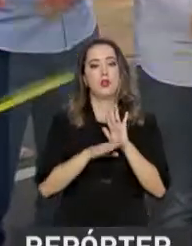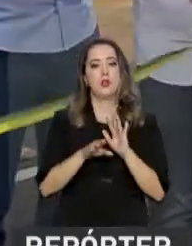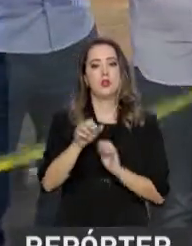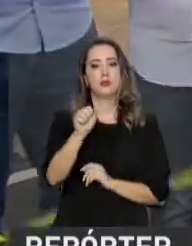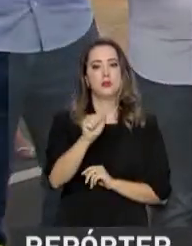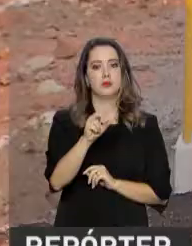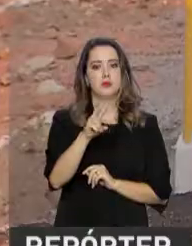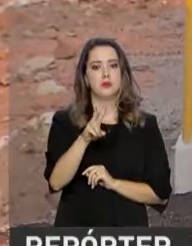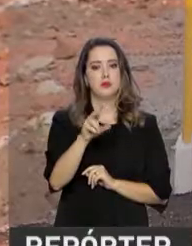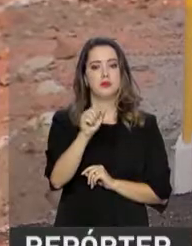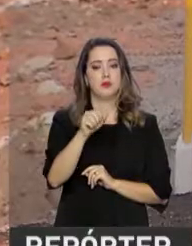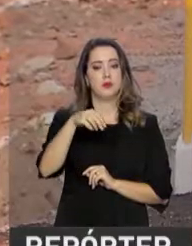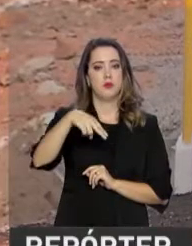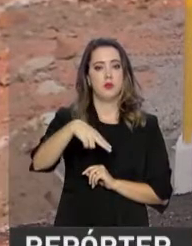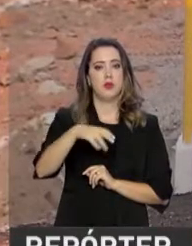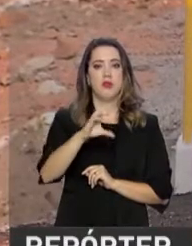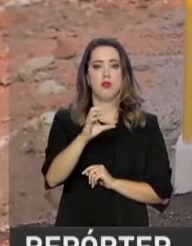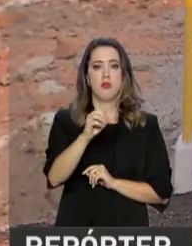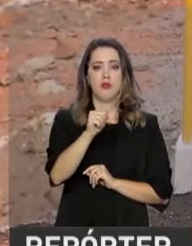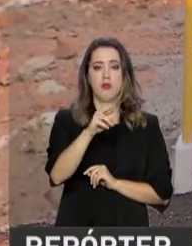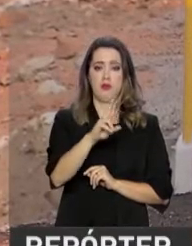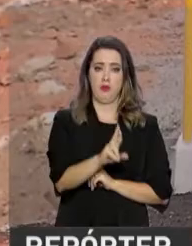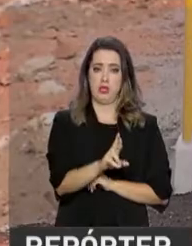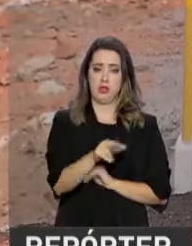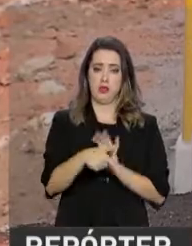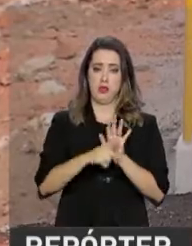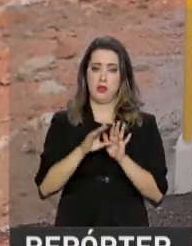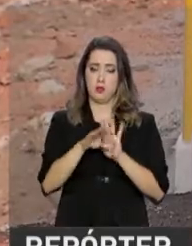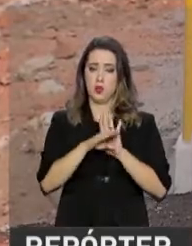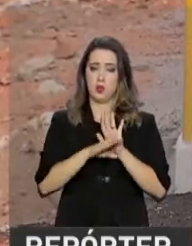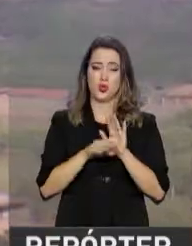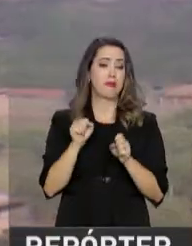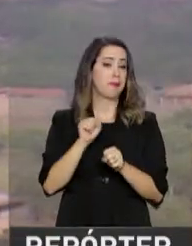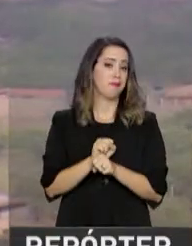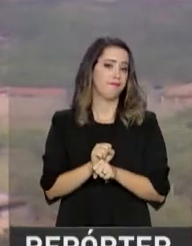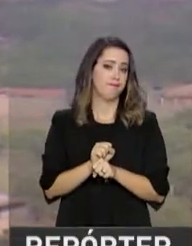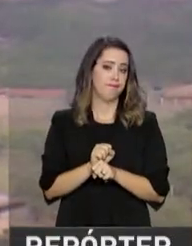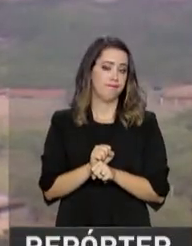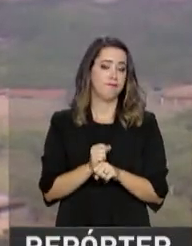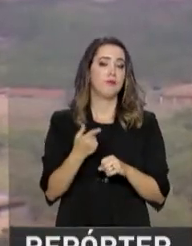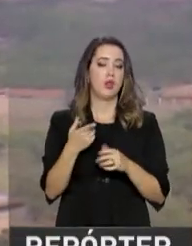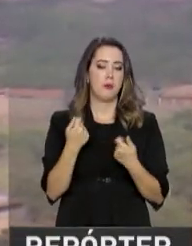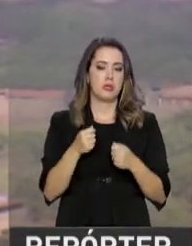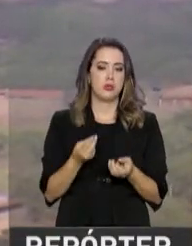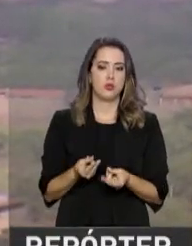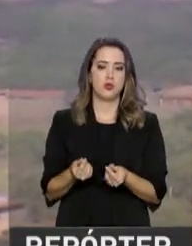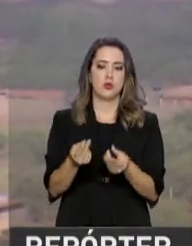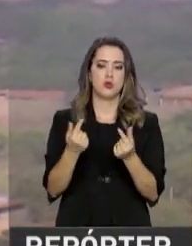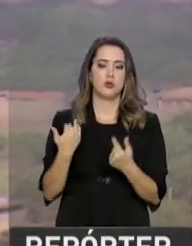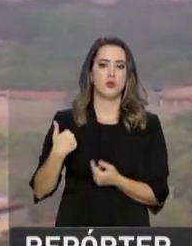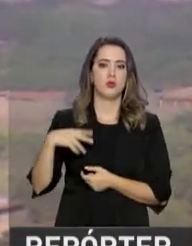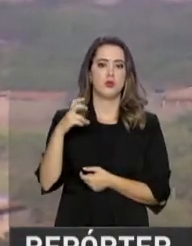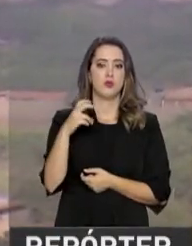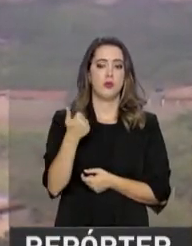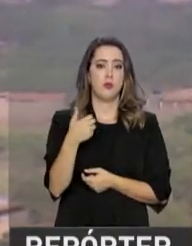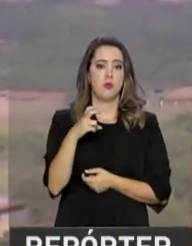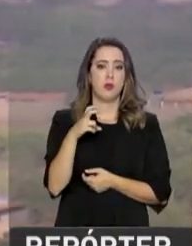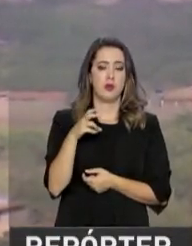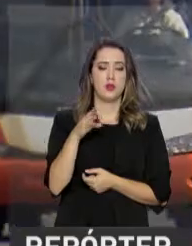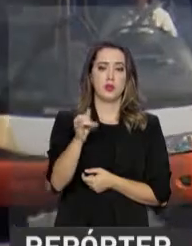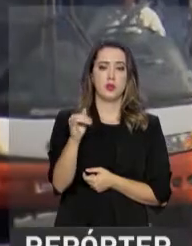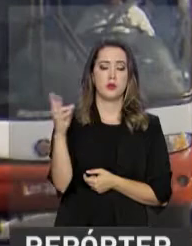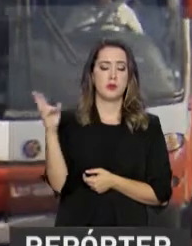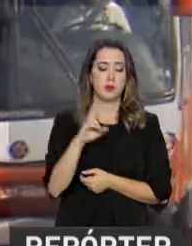ano passado para retomar projetos que estavam parados em todo o país são previstos investimentos de mais de 15 bilhões de